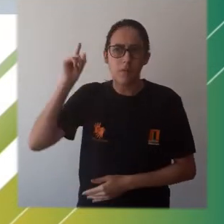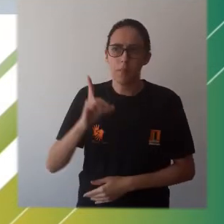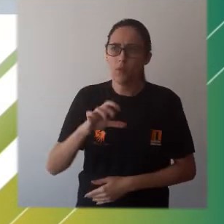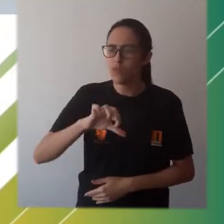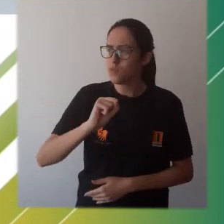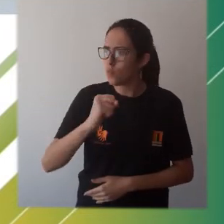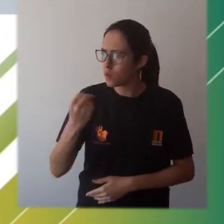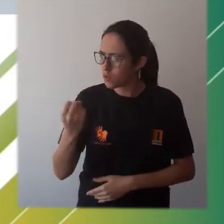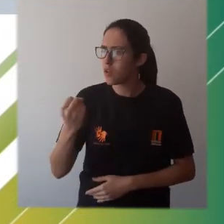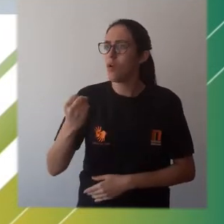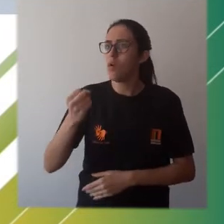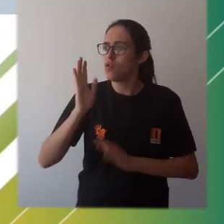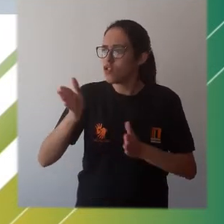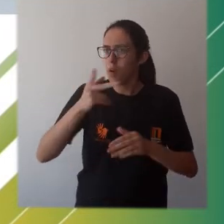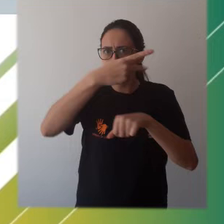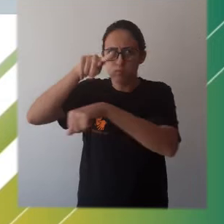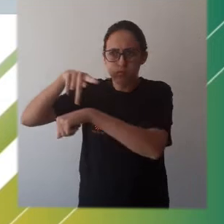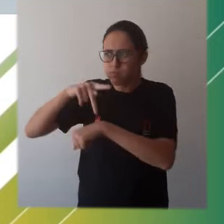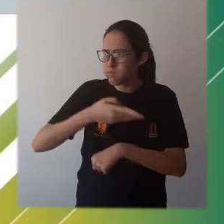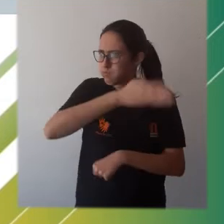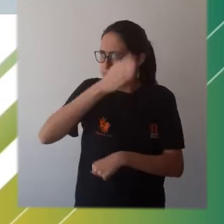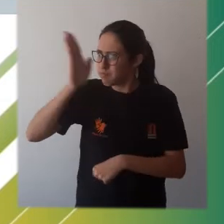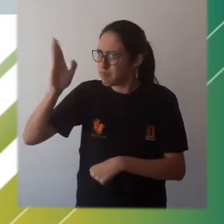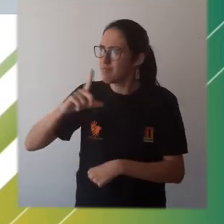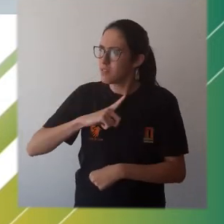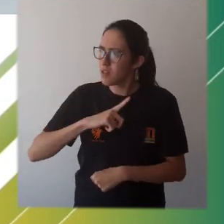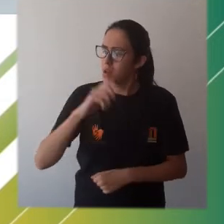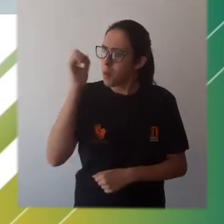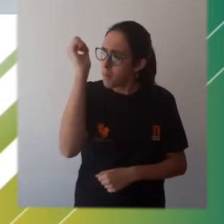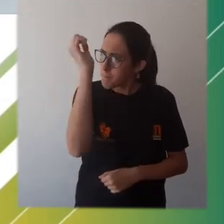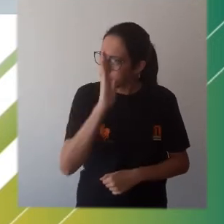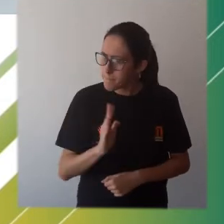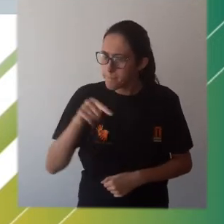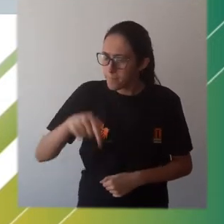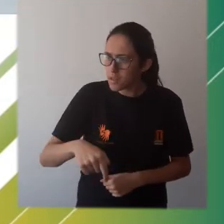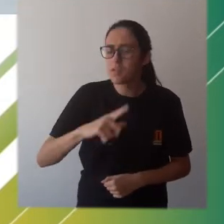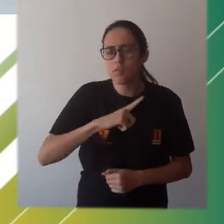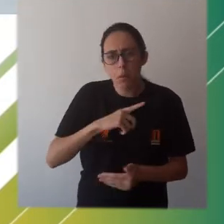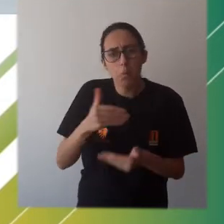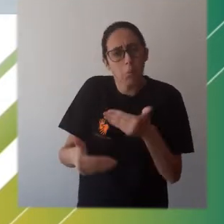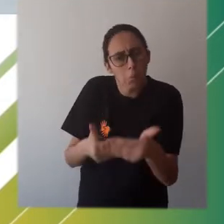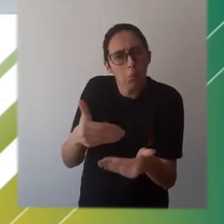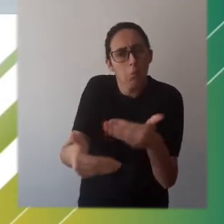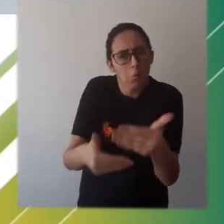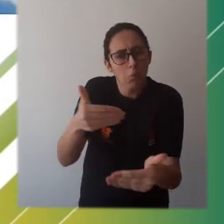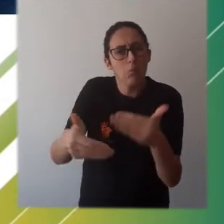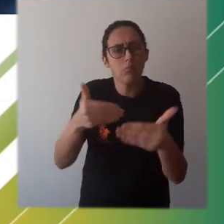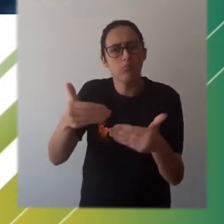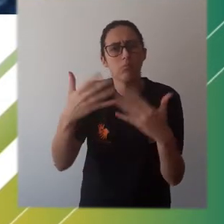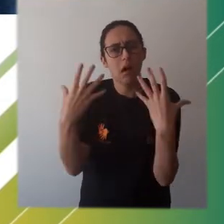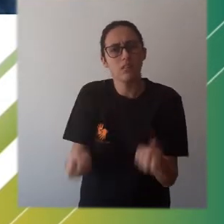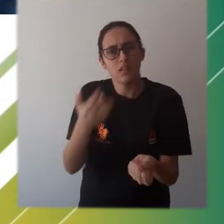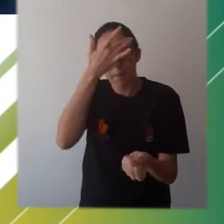Seul, 1988, Barcelona, 92, o Brasil começando a criar corpo, começando a ter uma força